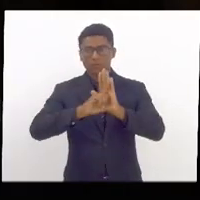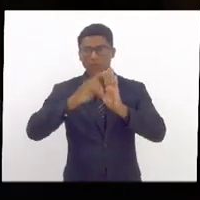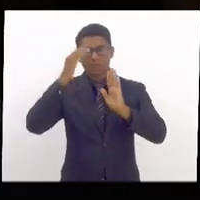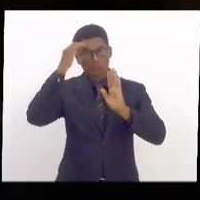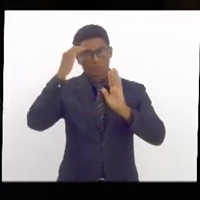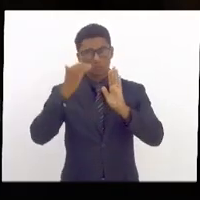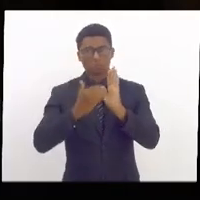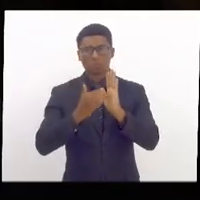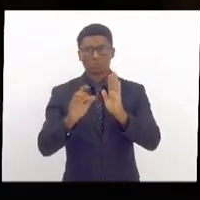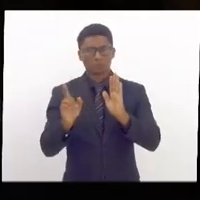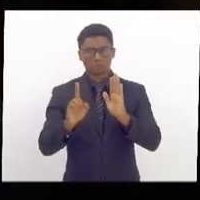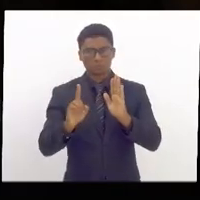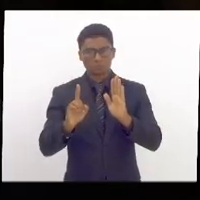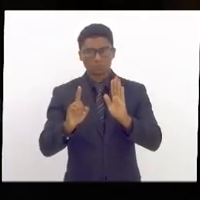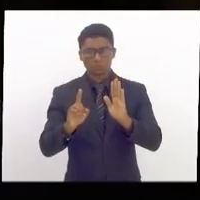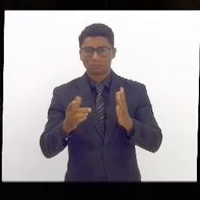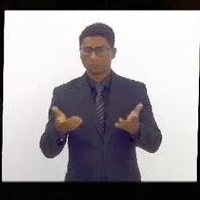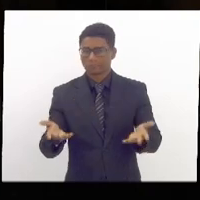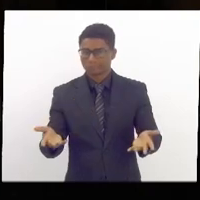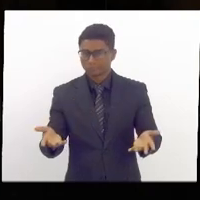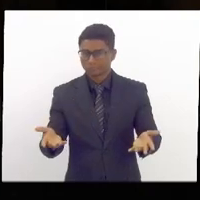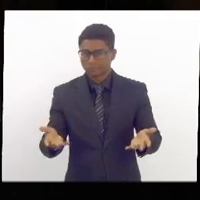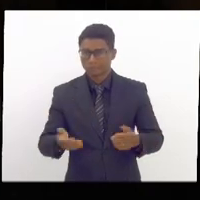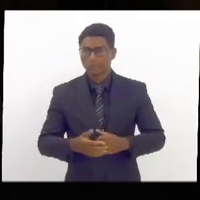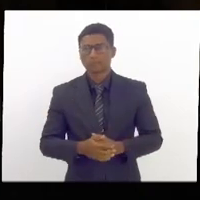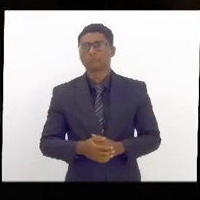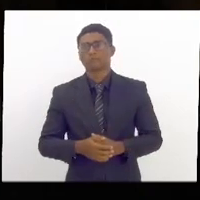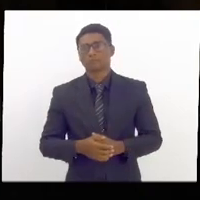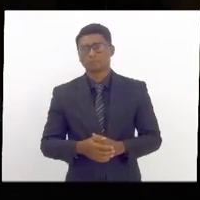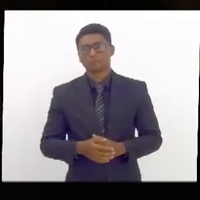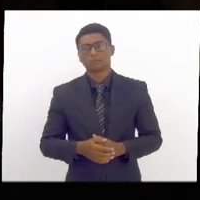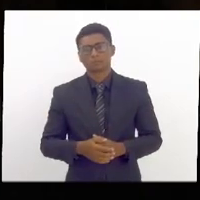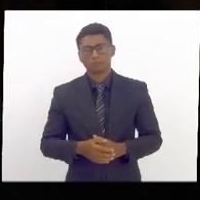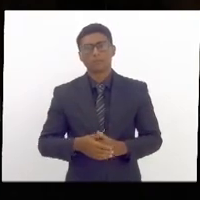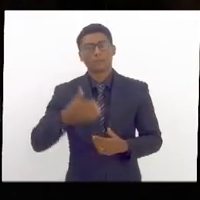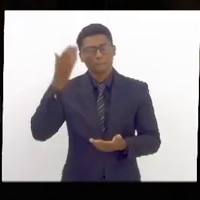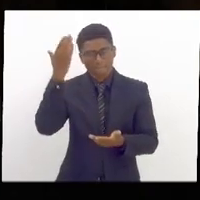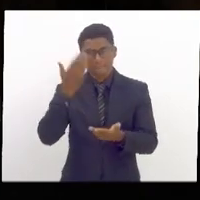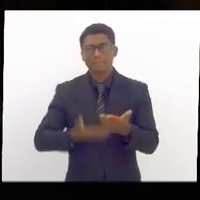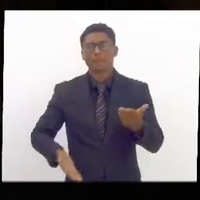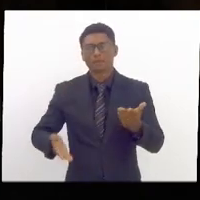leis estabelecidas no Estado Democrático de Direito, a gente tem uma perda